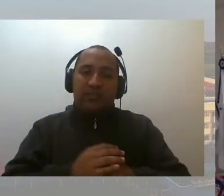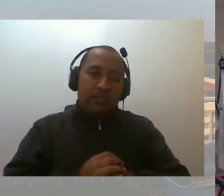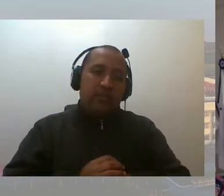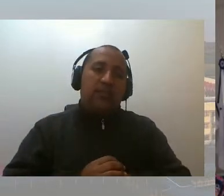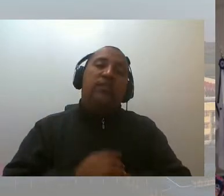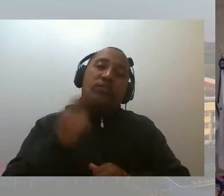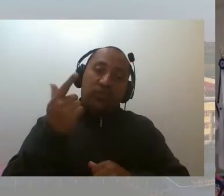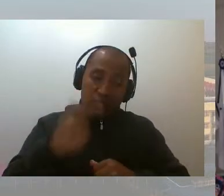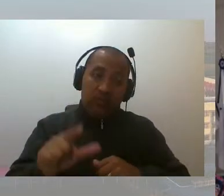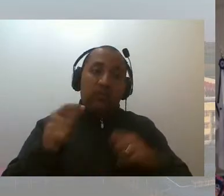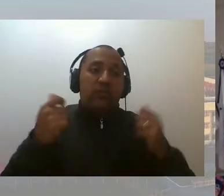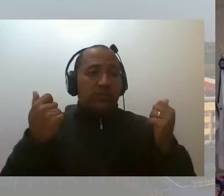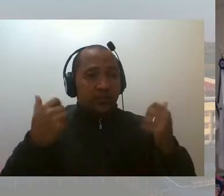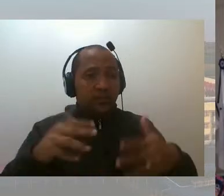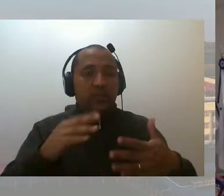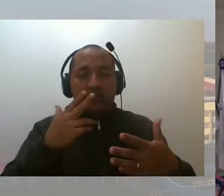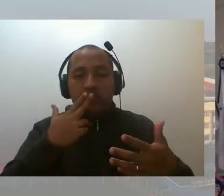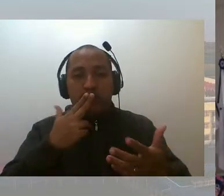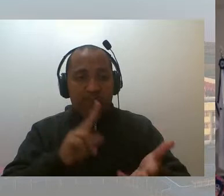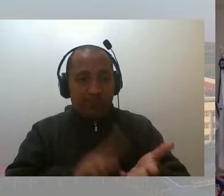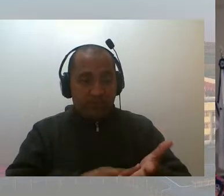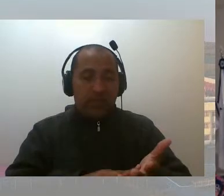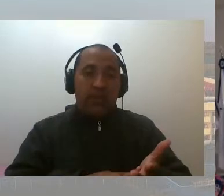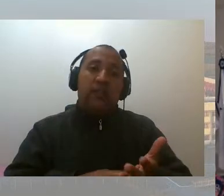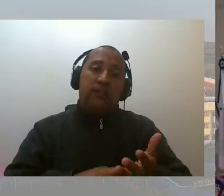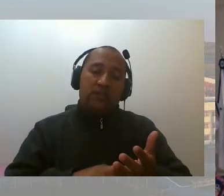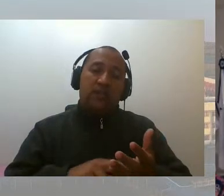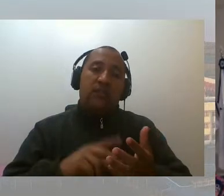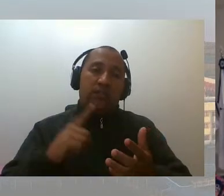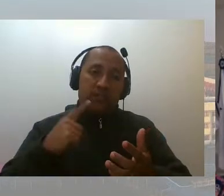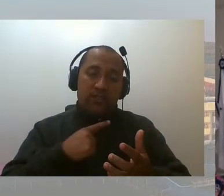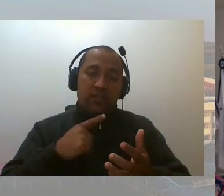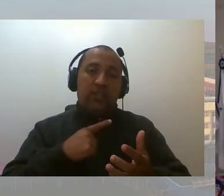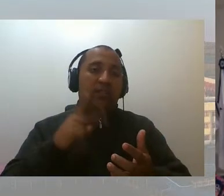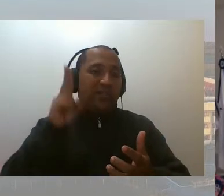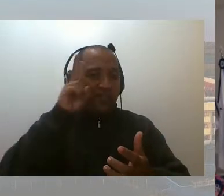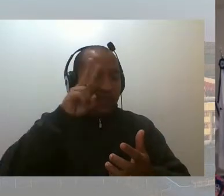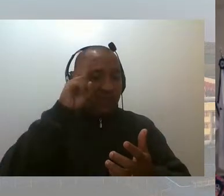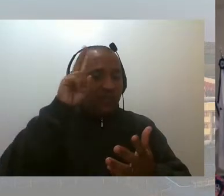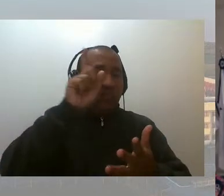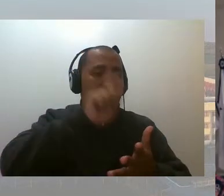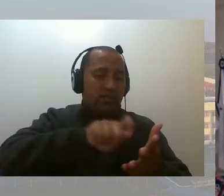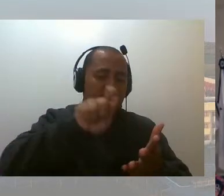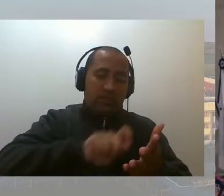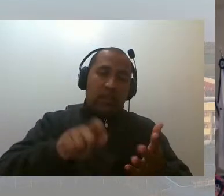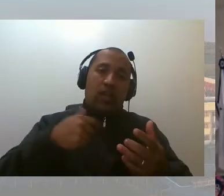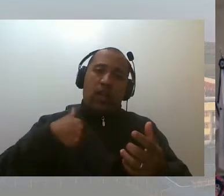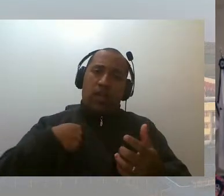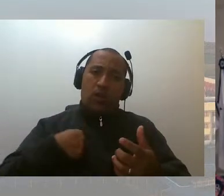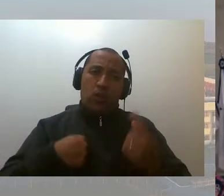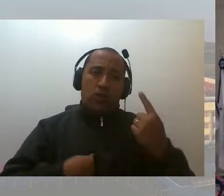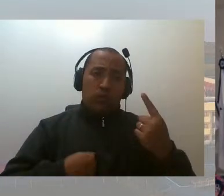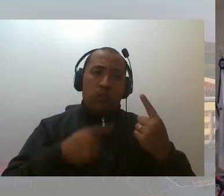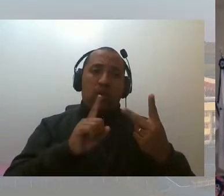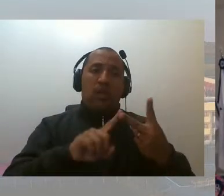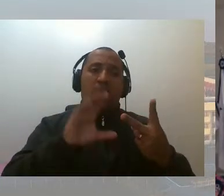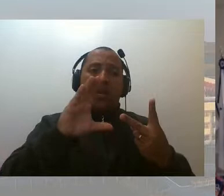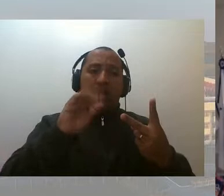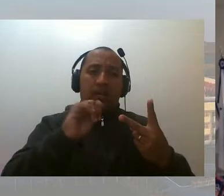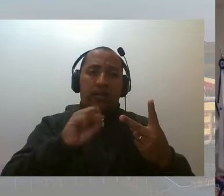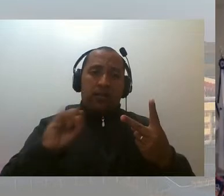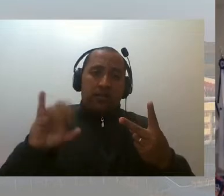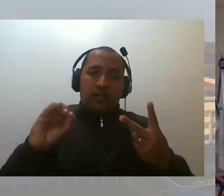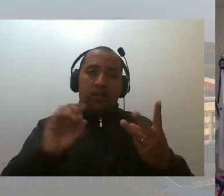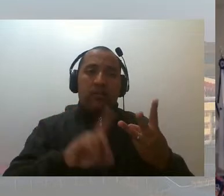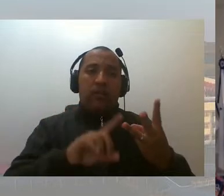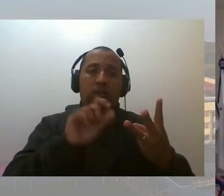Volto, trazendo que essa carta é um acúmulo de escrita, não só a minha, não só do Cássio, não só do Arthur, mas